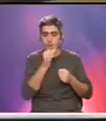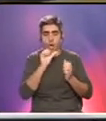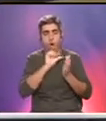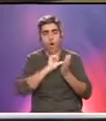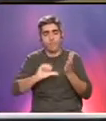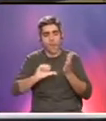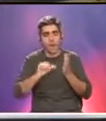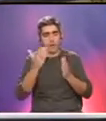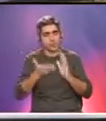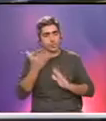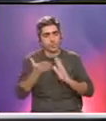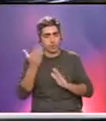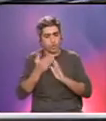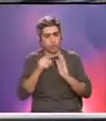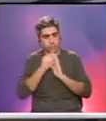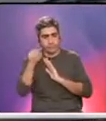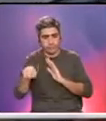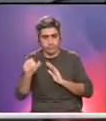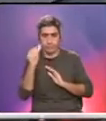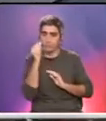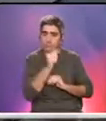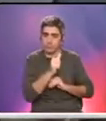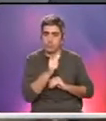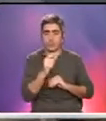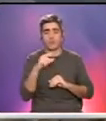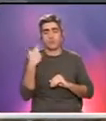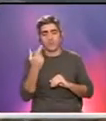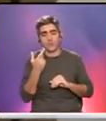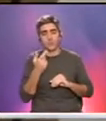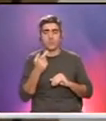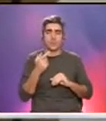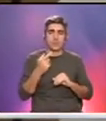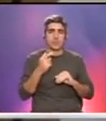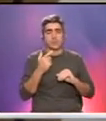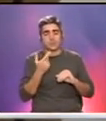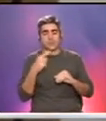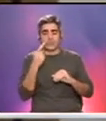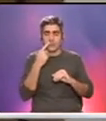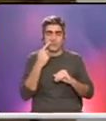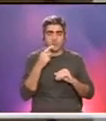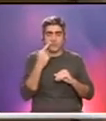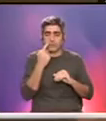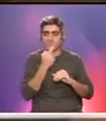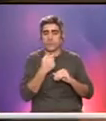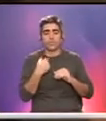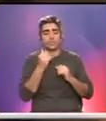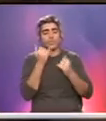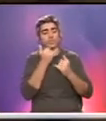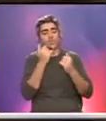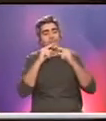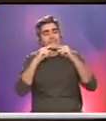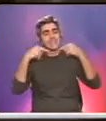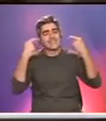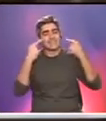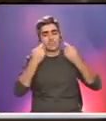urgência. A partir daí, ganhei receio. De um momento para o outro, o meu sorriso apareceu, completo. Perdi